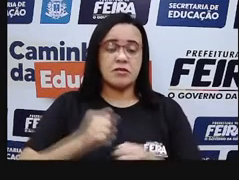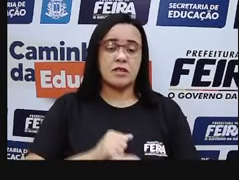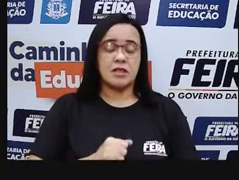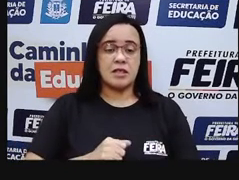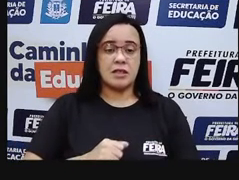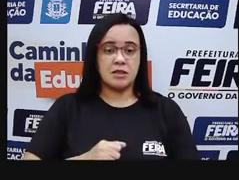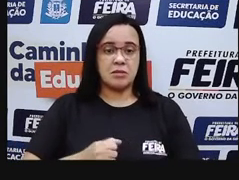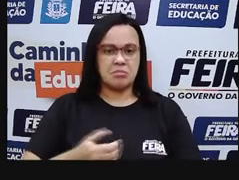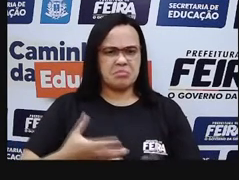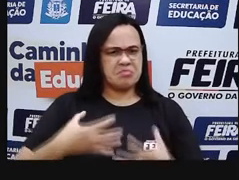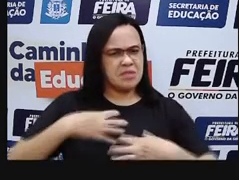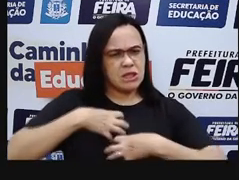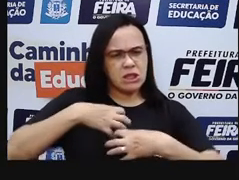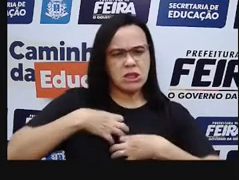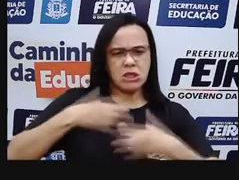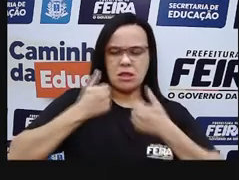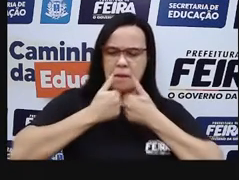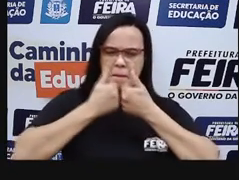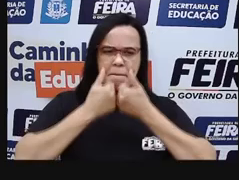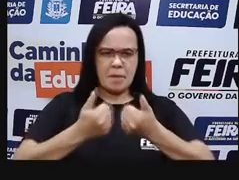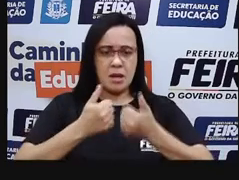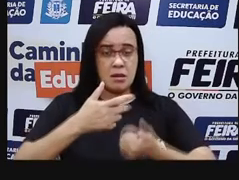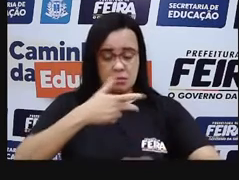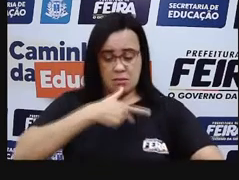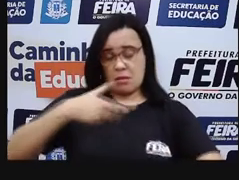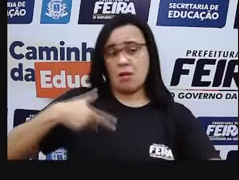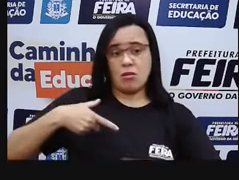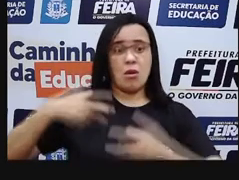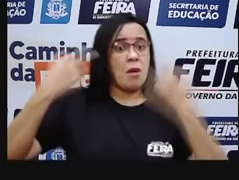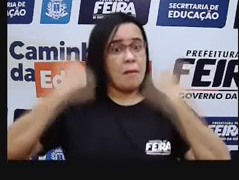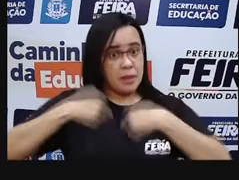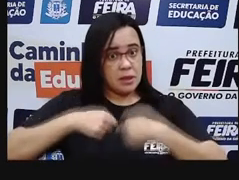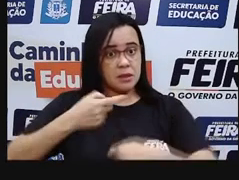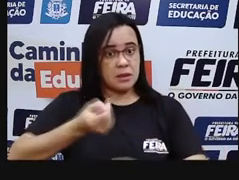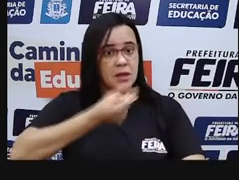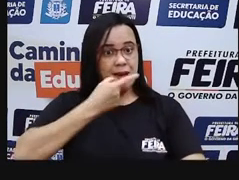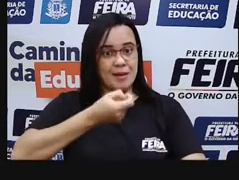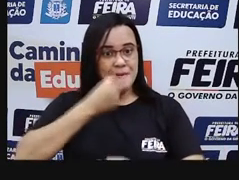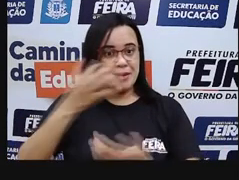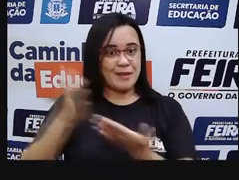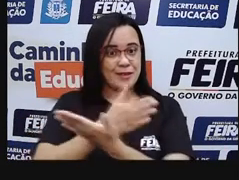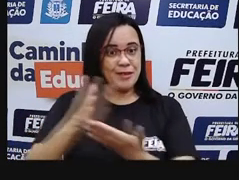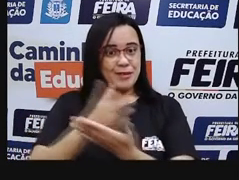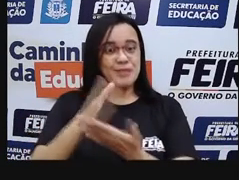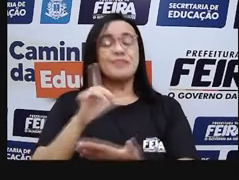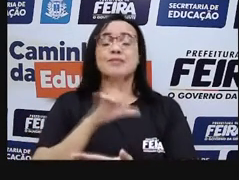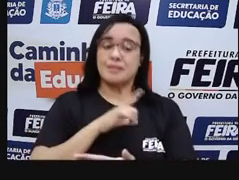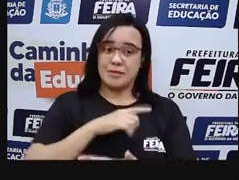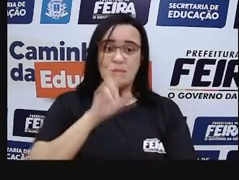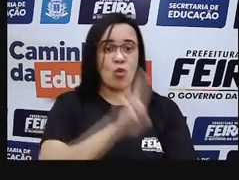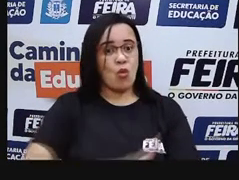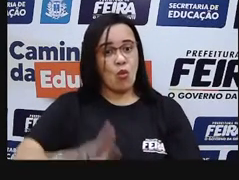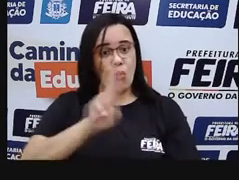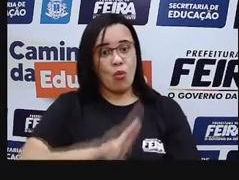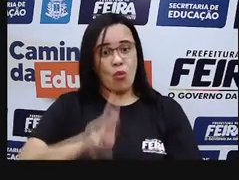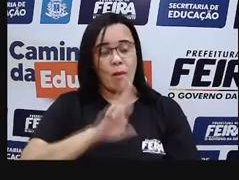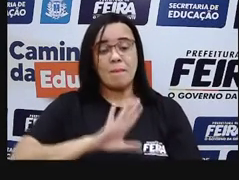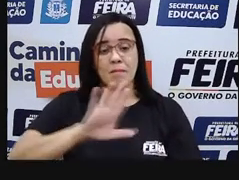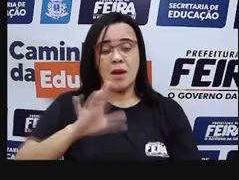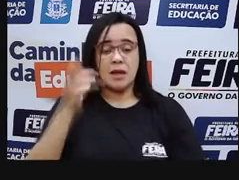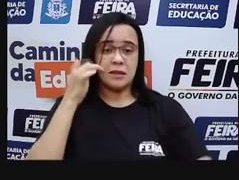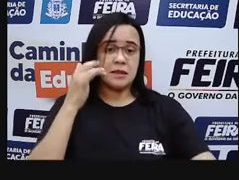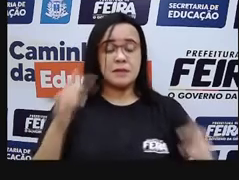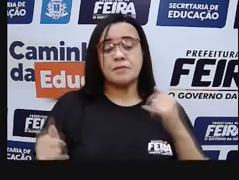sentir bem para ter saúde a gente vai precisar usar nesses vídeos das precisa saber o que que ele tá essas informações